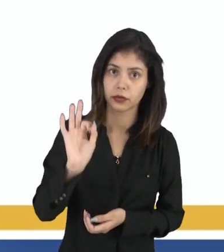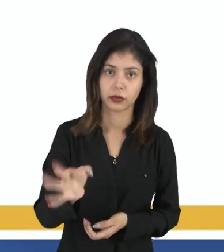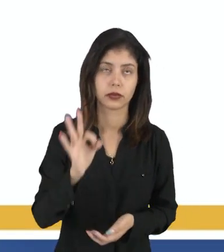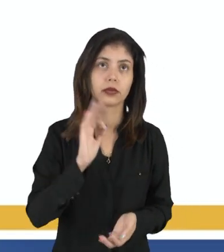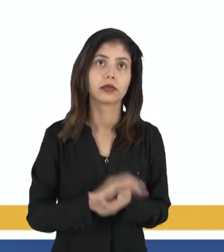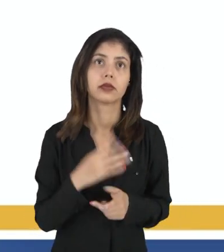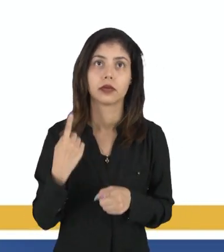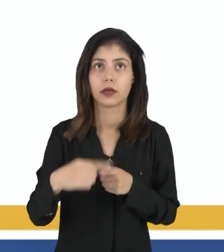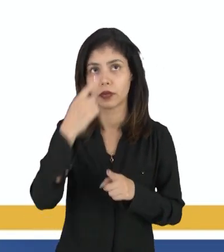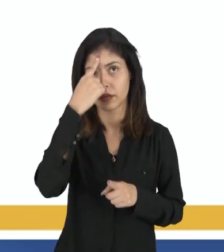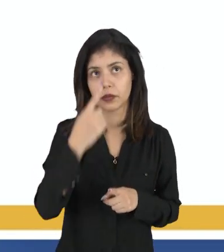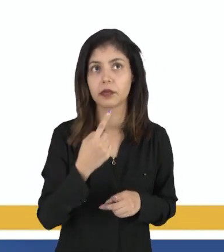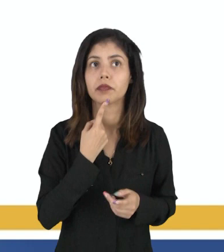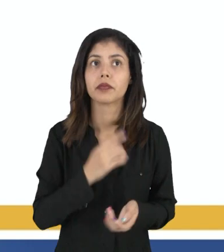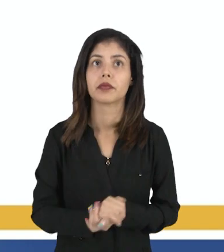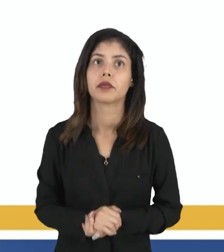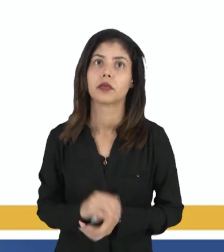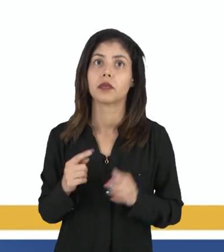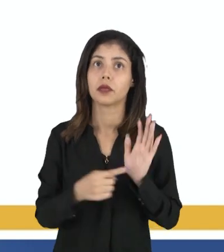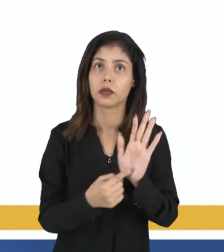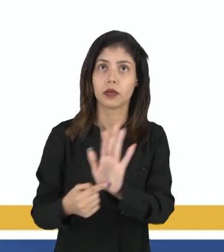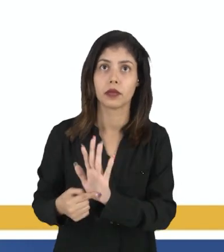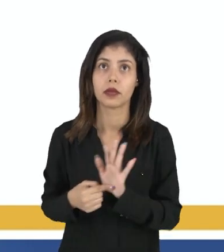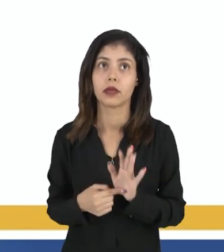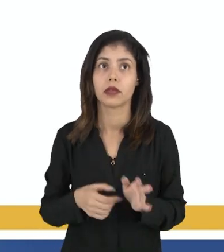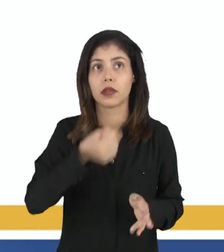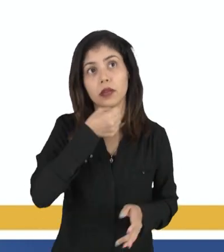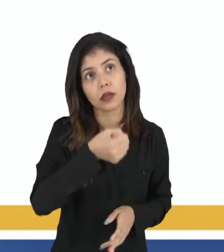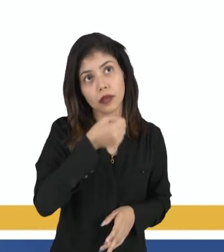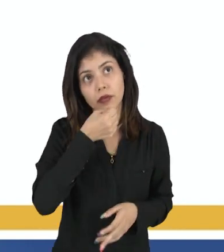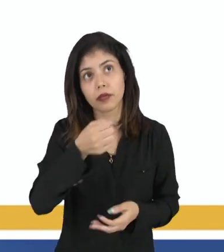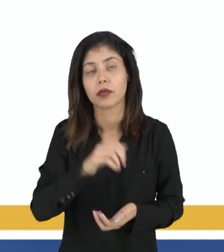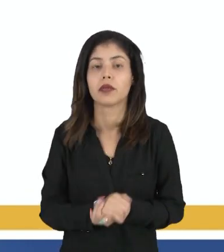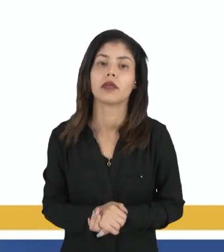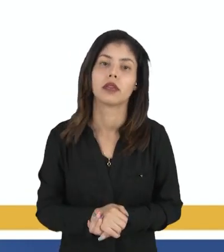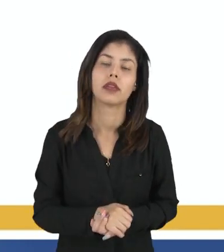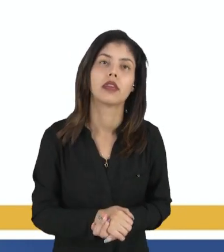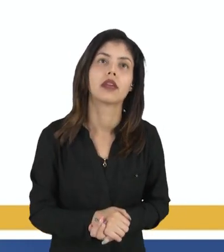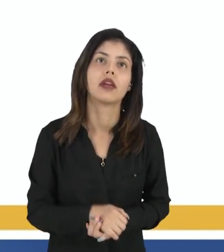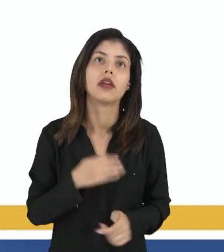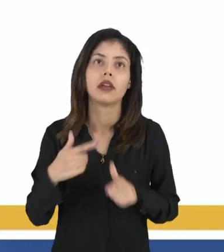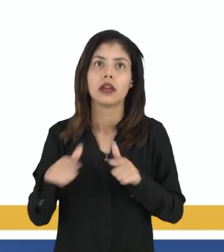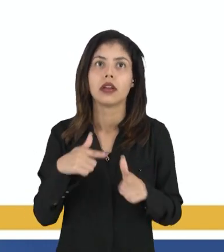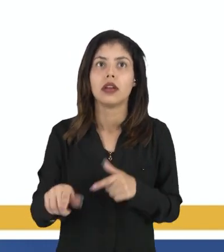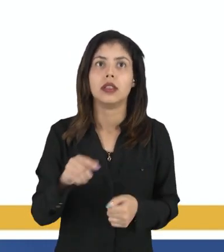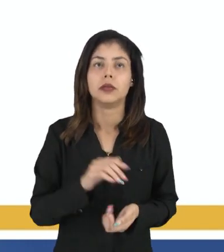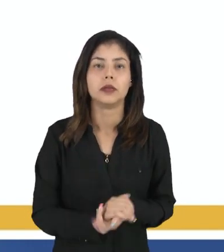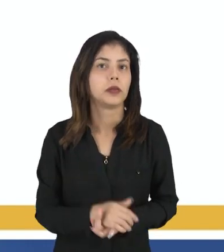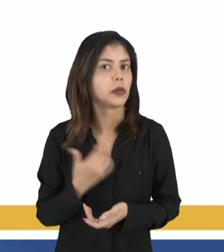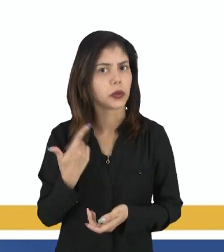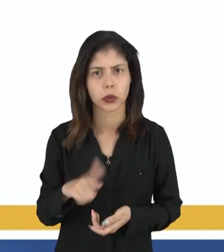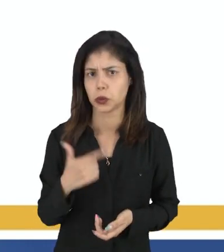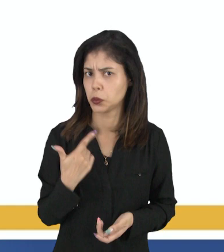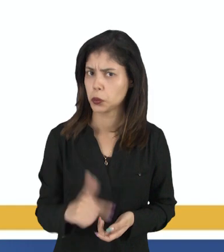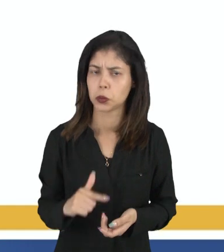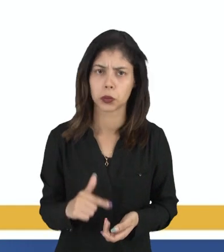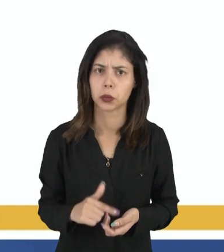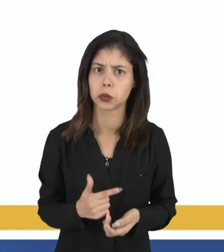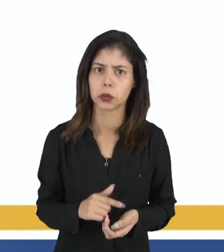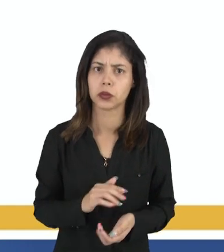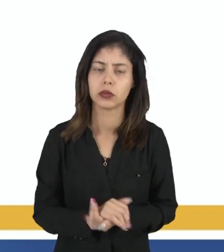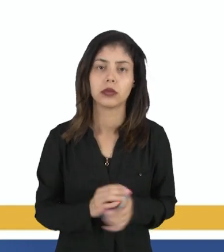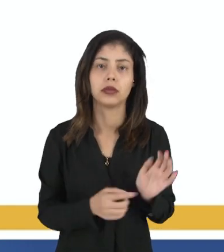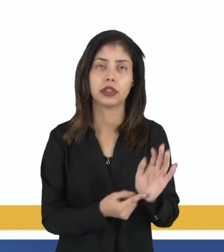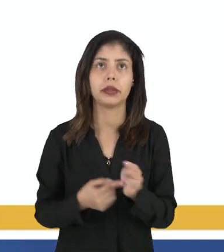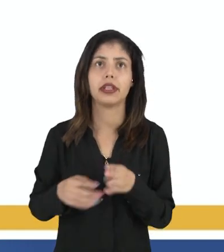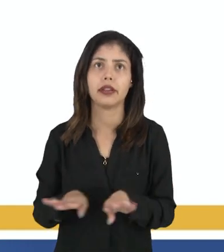certo, pois pela imagem deduz-se que se trata de uma entrevista de emprego. Ela não tem intimidade,